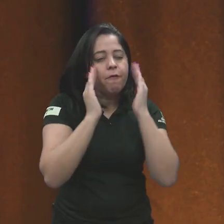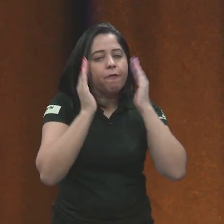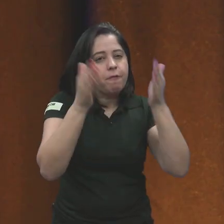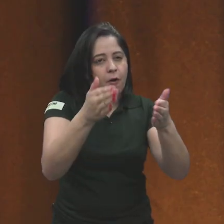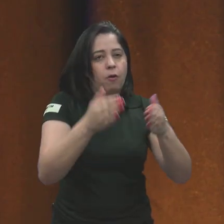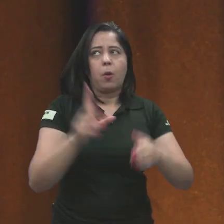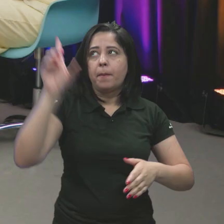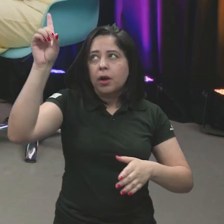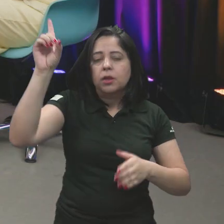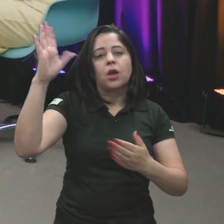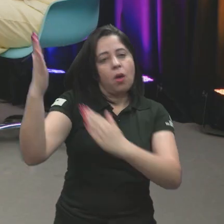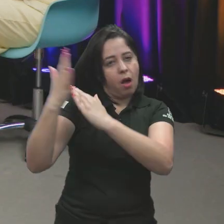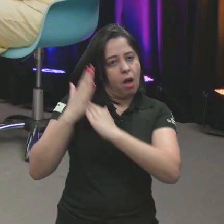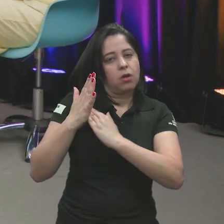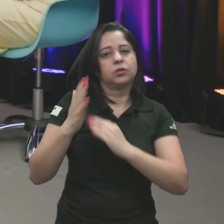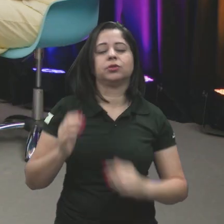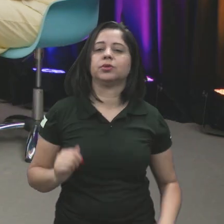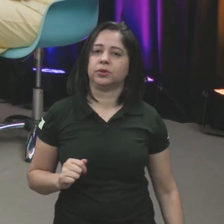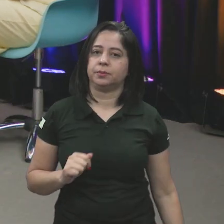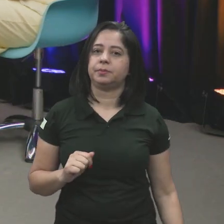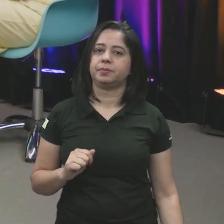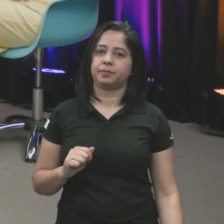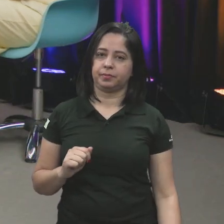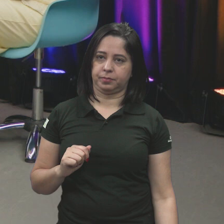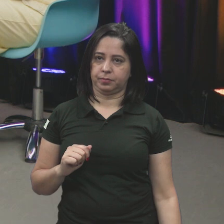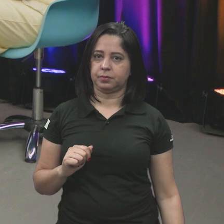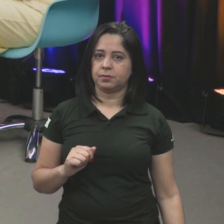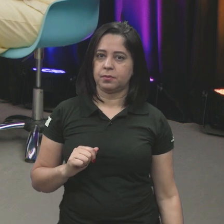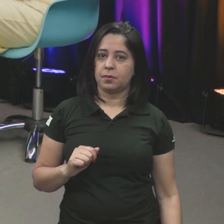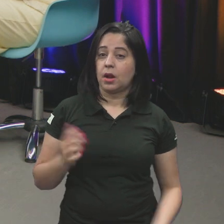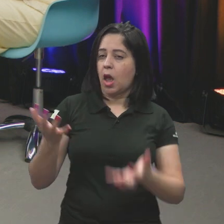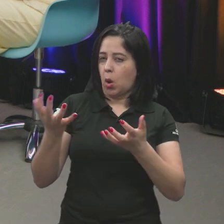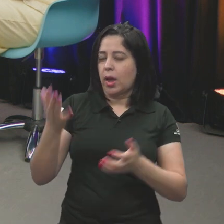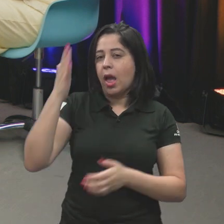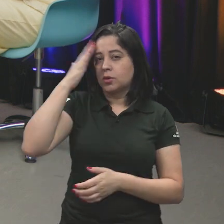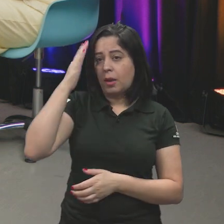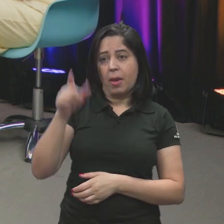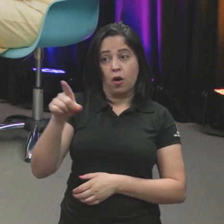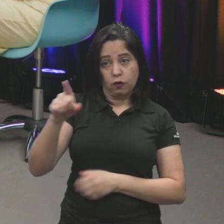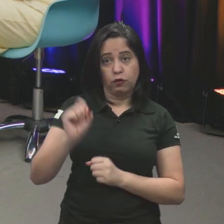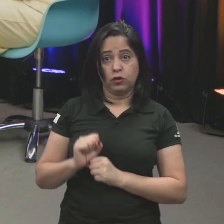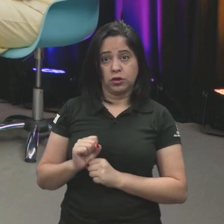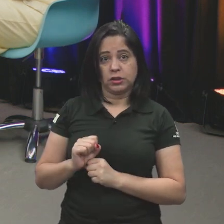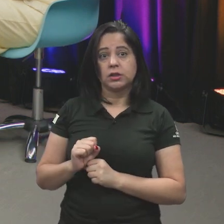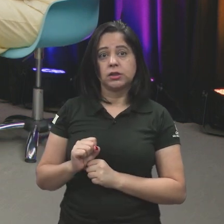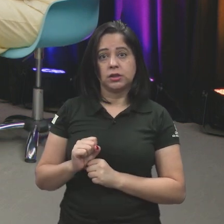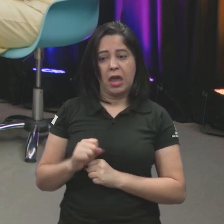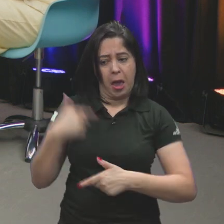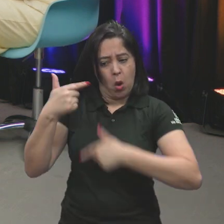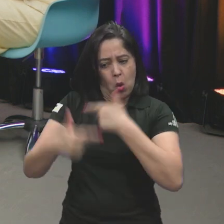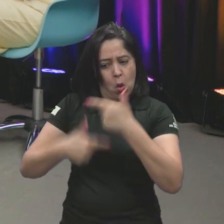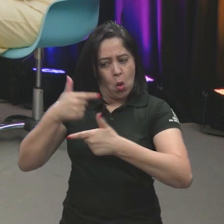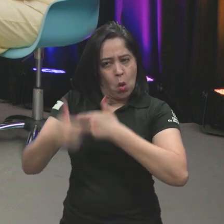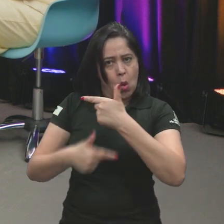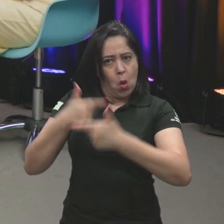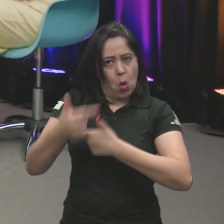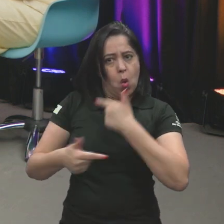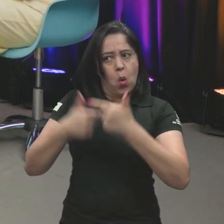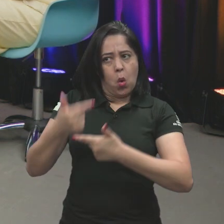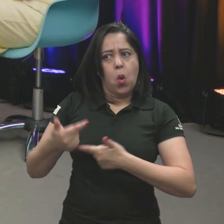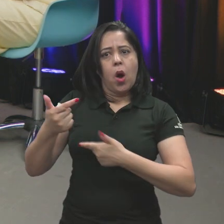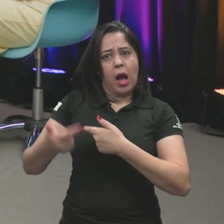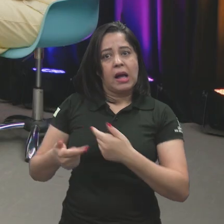energia. Com certeza. E daí a gente quer saber, já assim, nesse primeiro mandato, que você está super ativo, com a energia super